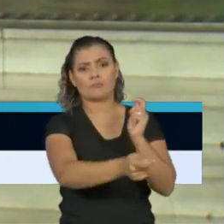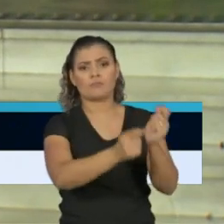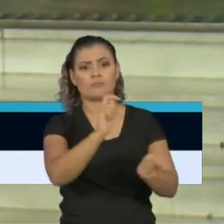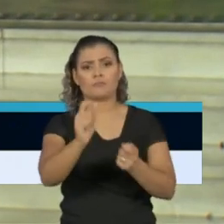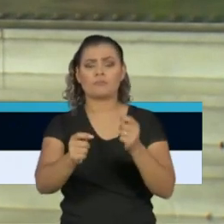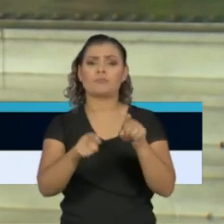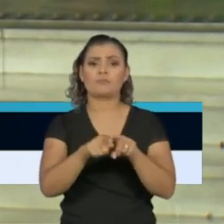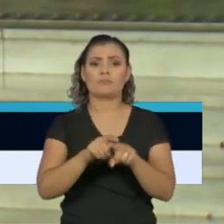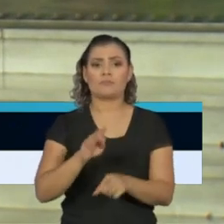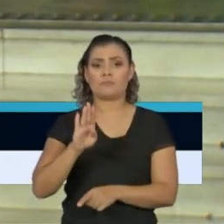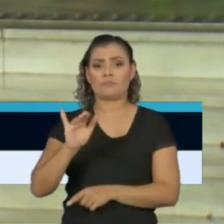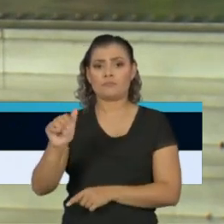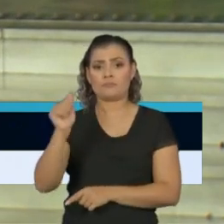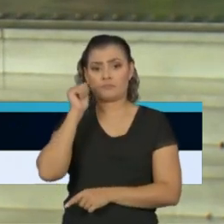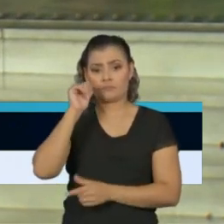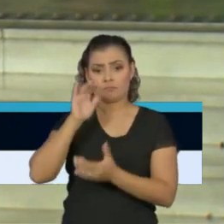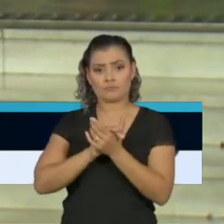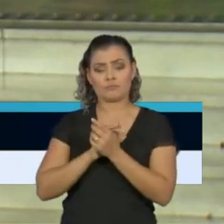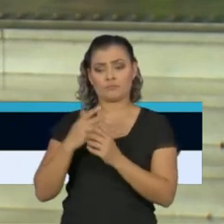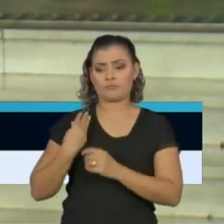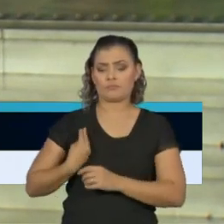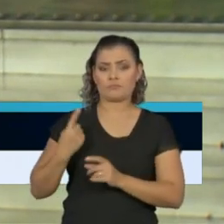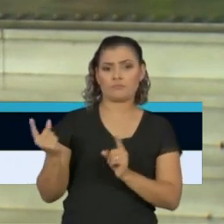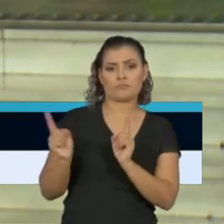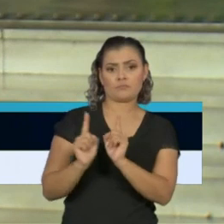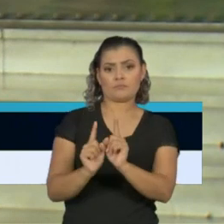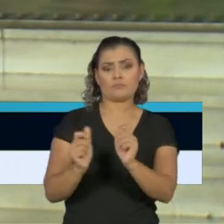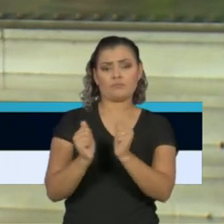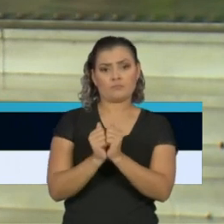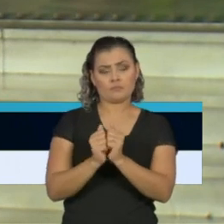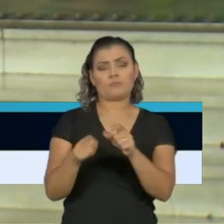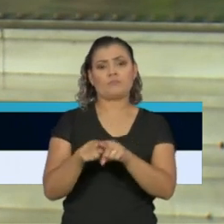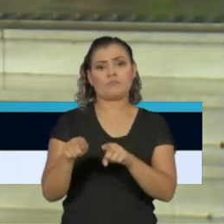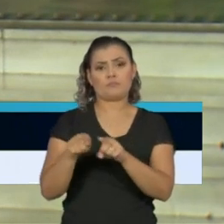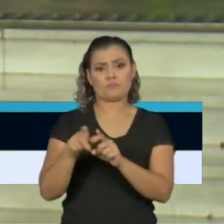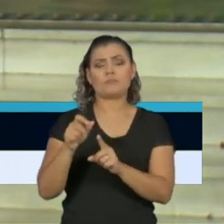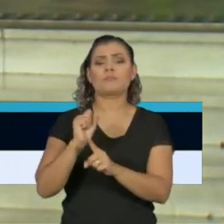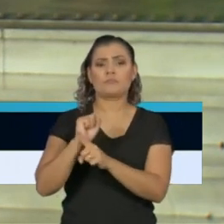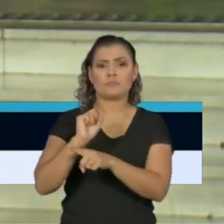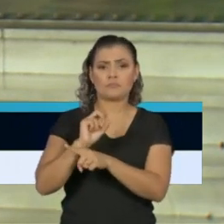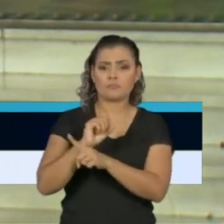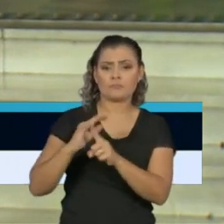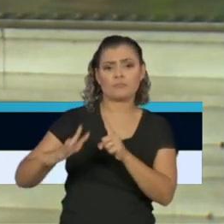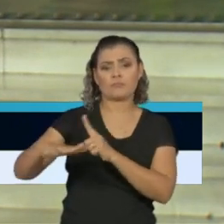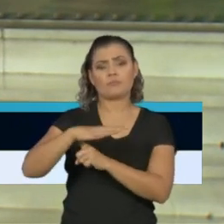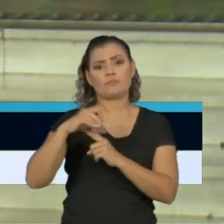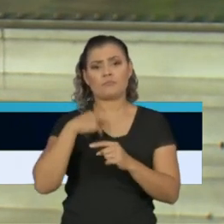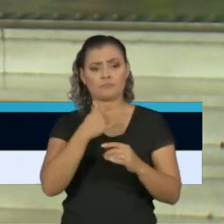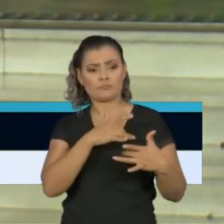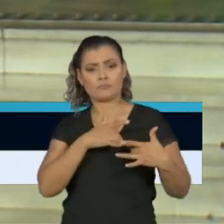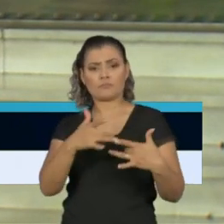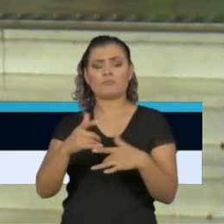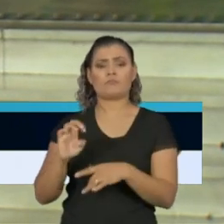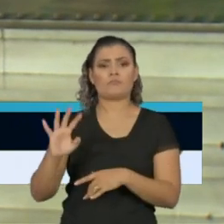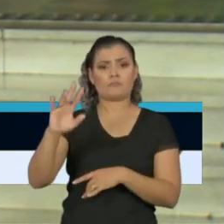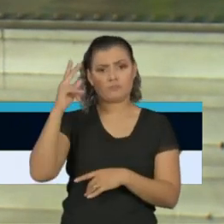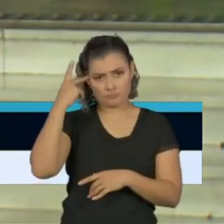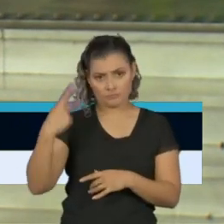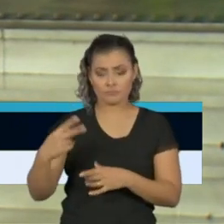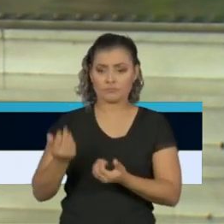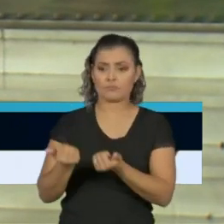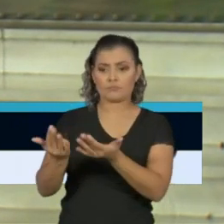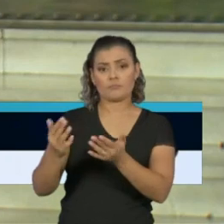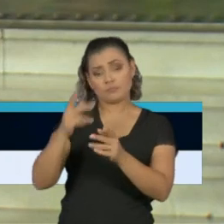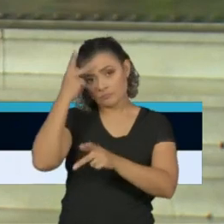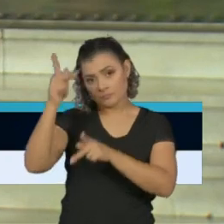da minha esposa Bia, que está aqui presente, presidente do Conselho do Fundo Social de Solidariedade do estado de São Paulo.